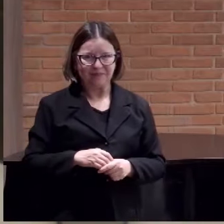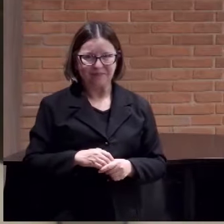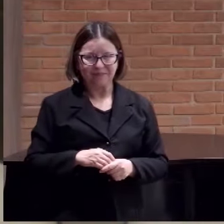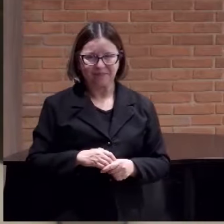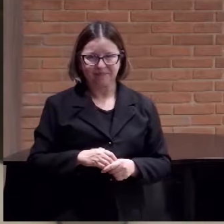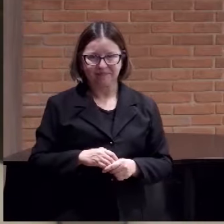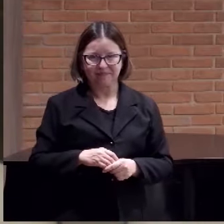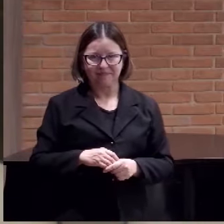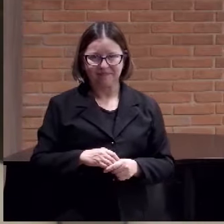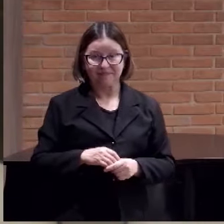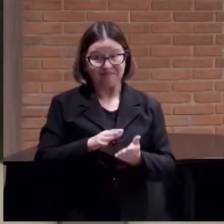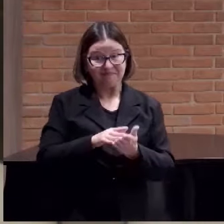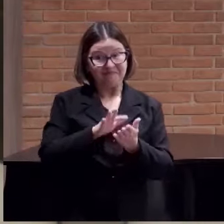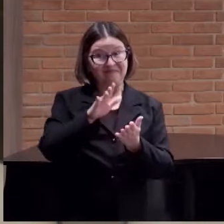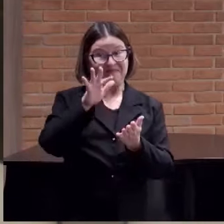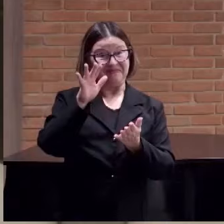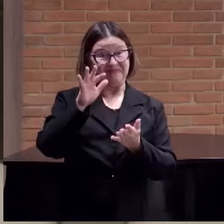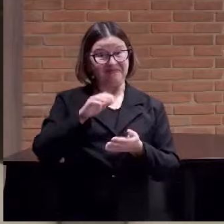Tão preciosa, né?